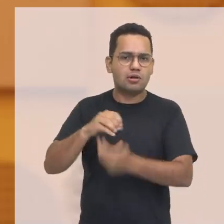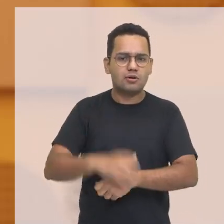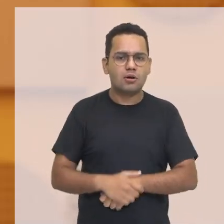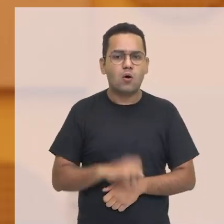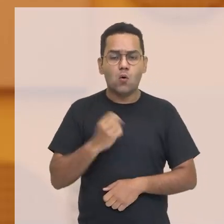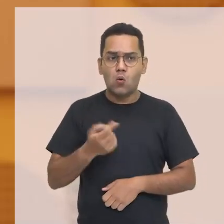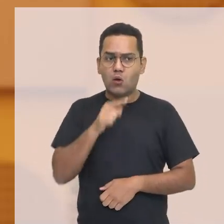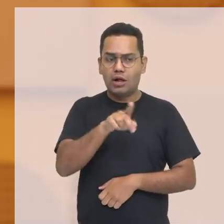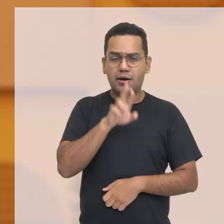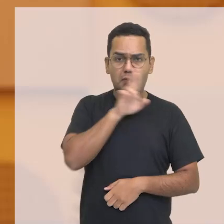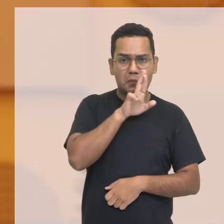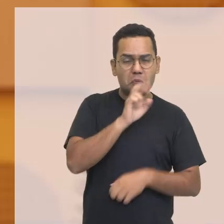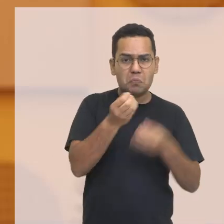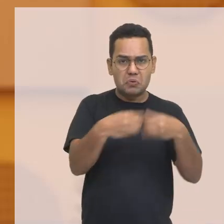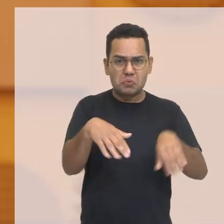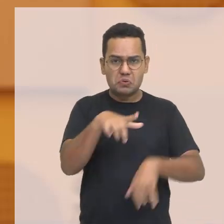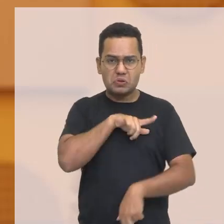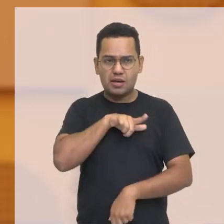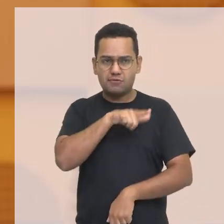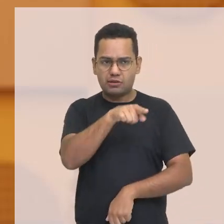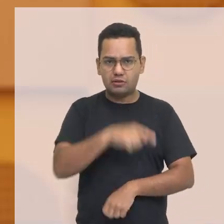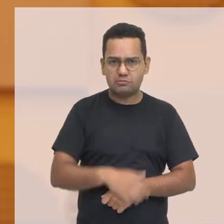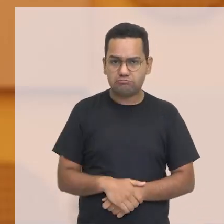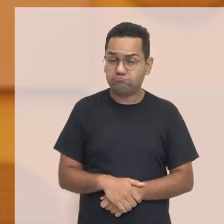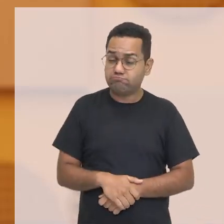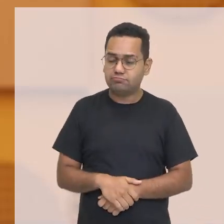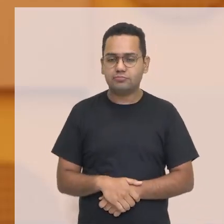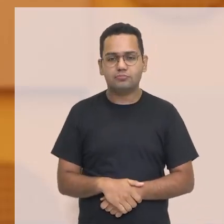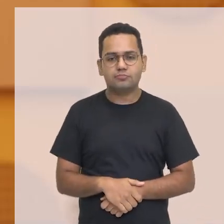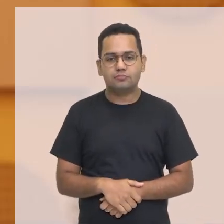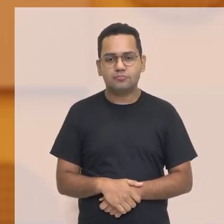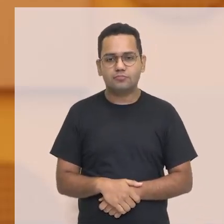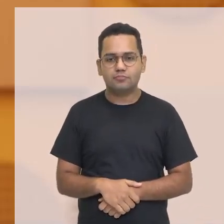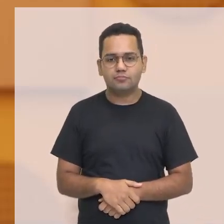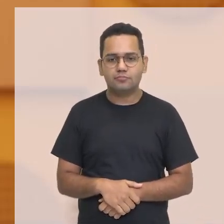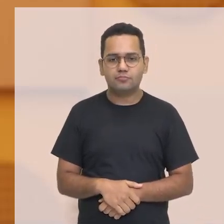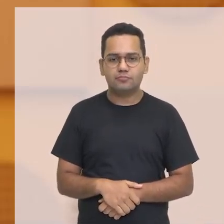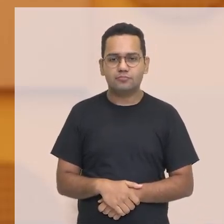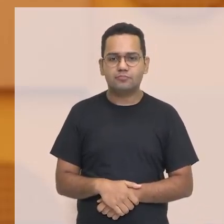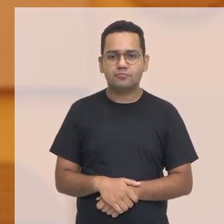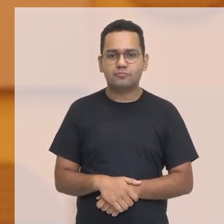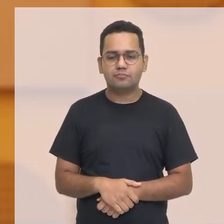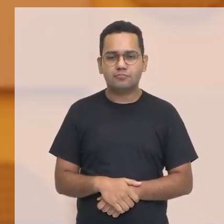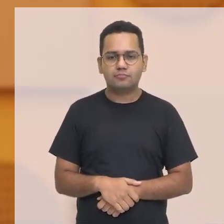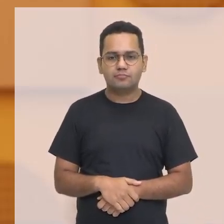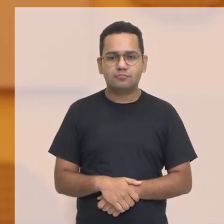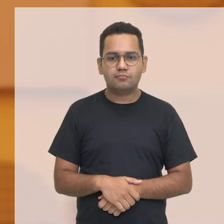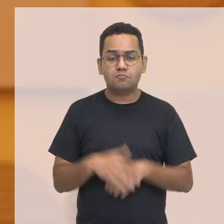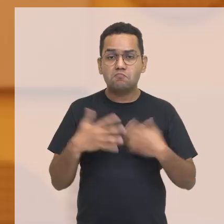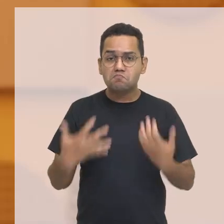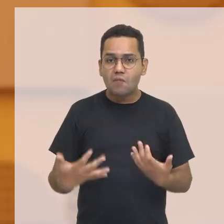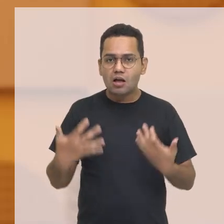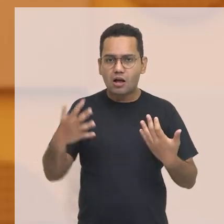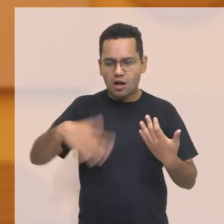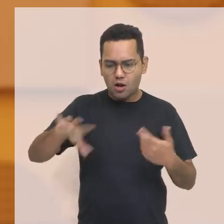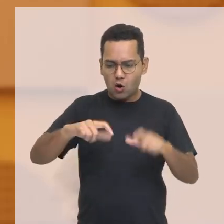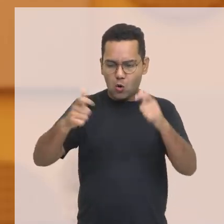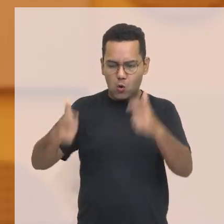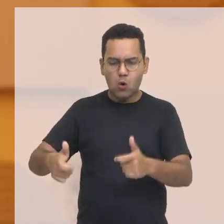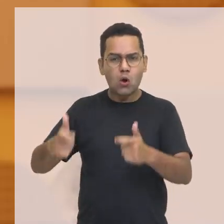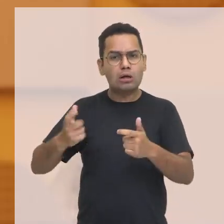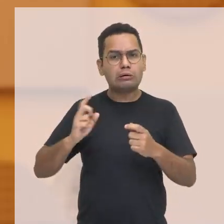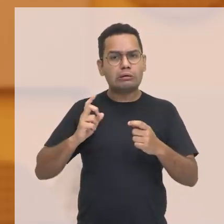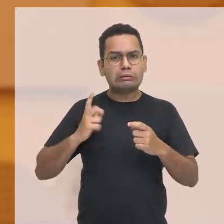somente a Rússia que saiu ali prejudicada, até porque, como o território está em constante, vamos dizer assim,